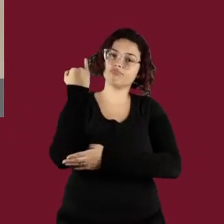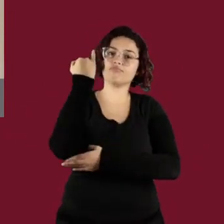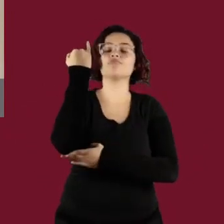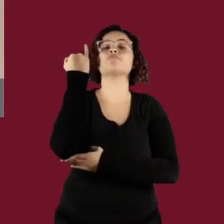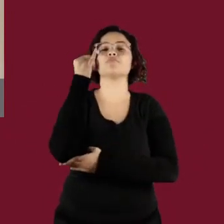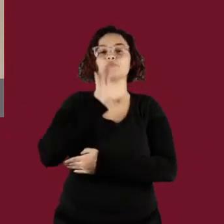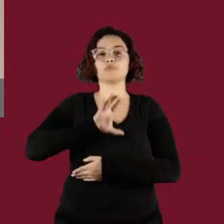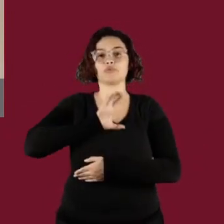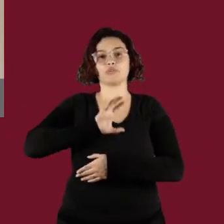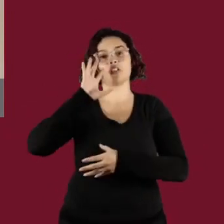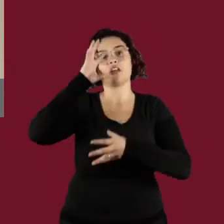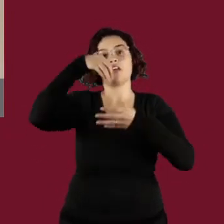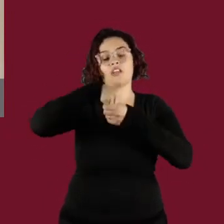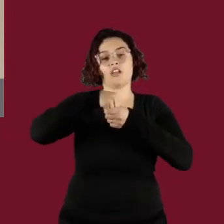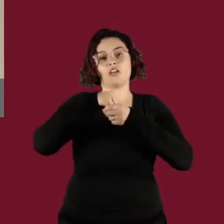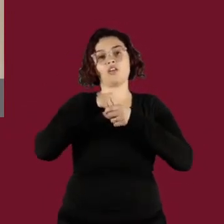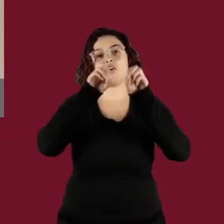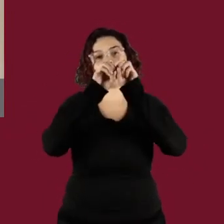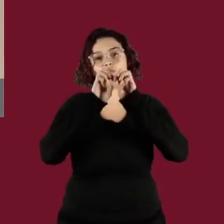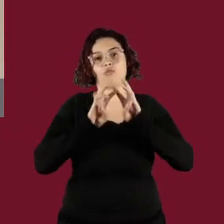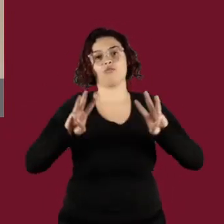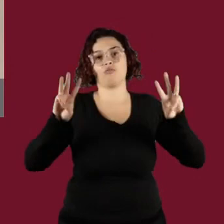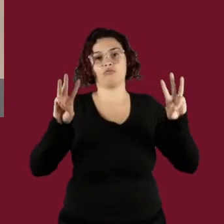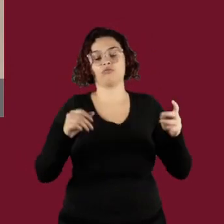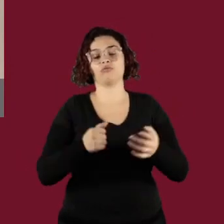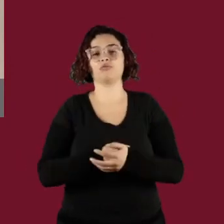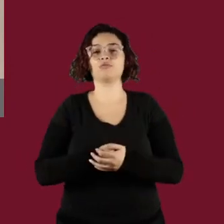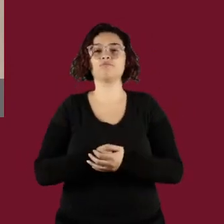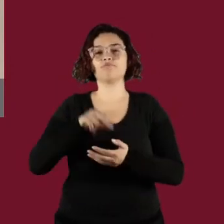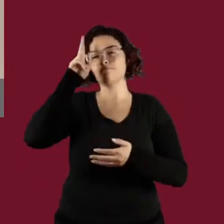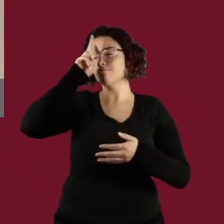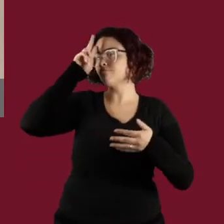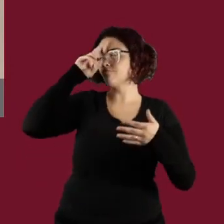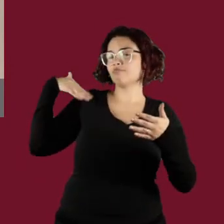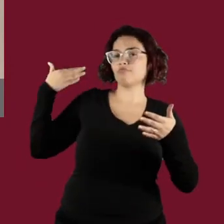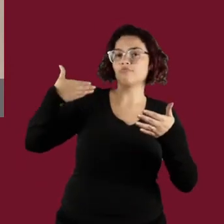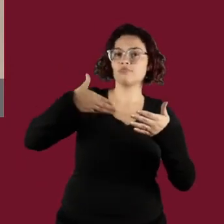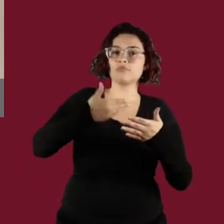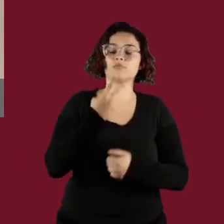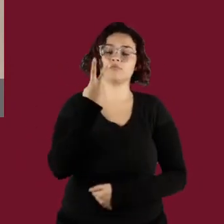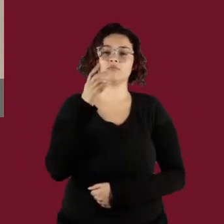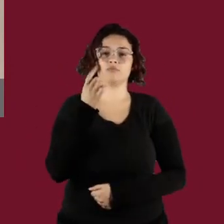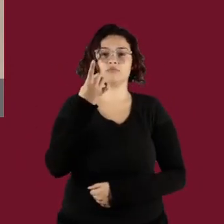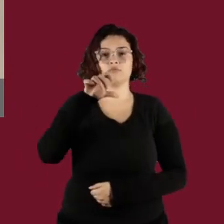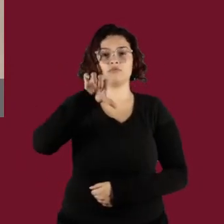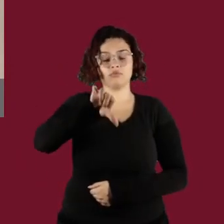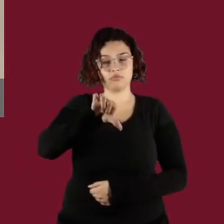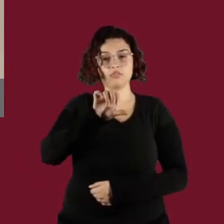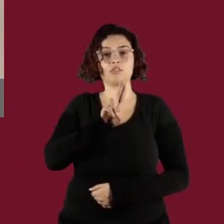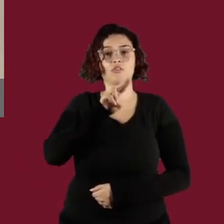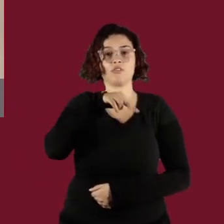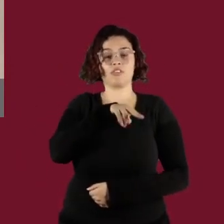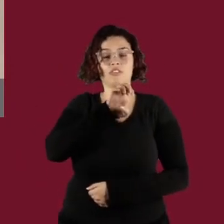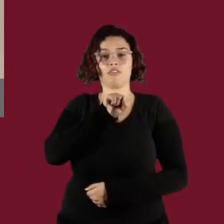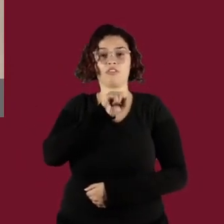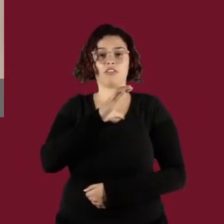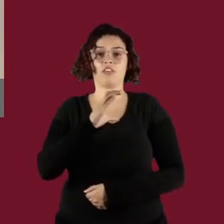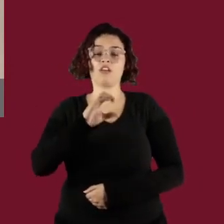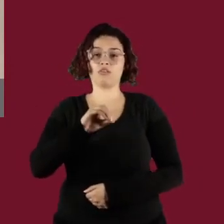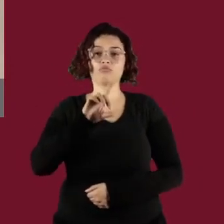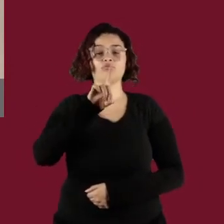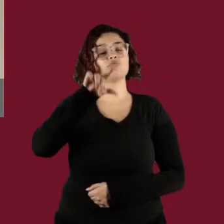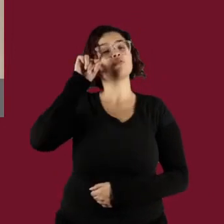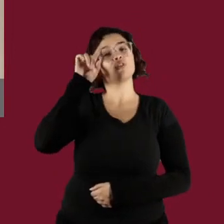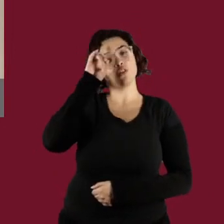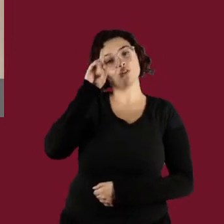ONU. Bem, dentro desse histórico, em 2019, a Unesco reconheceu 5 de maio, a data que celebramos